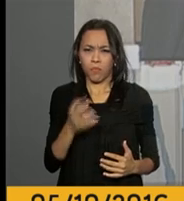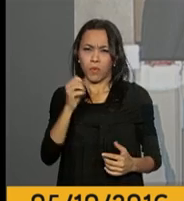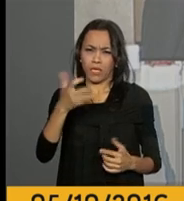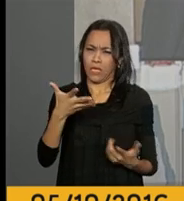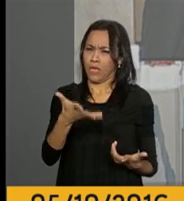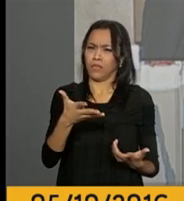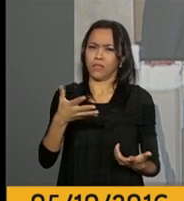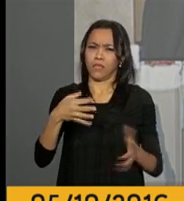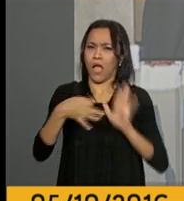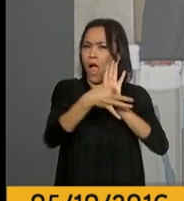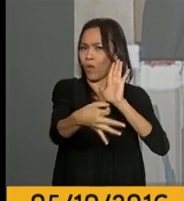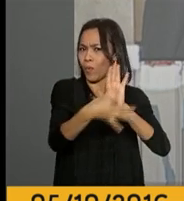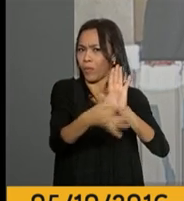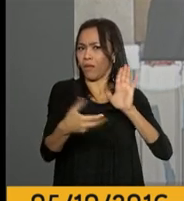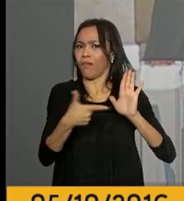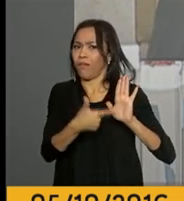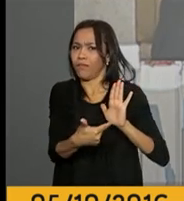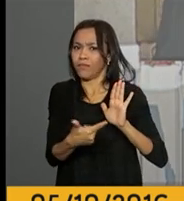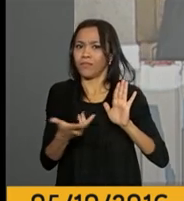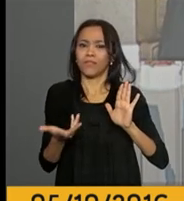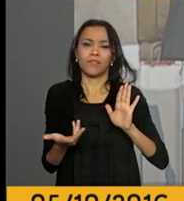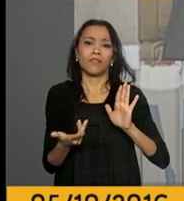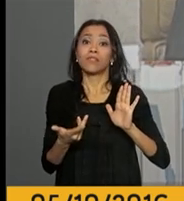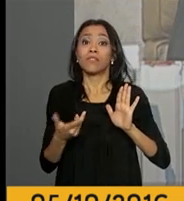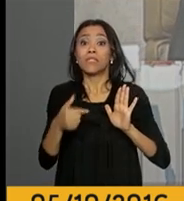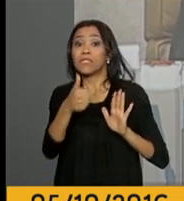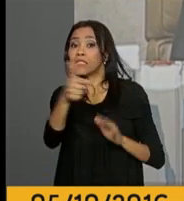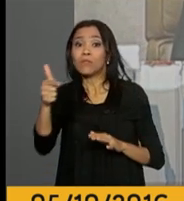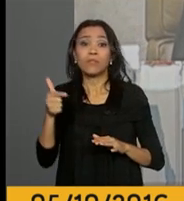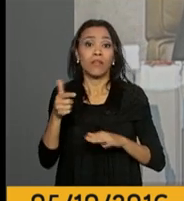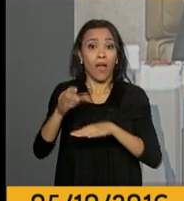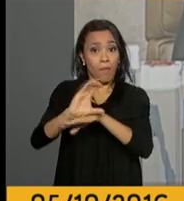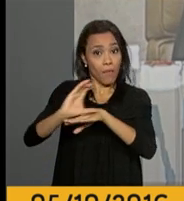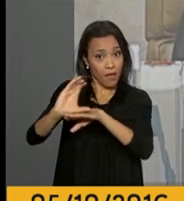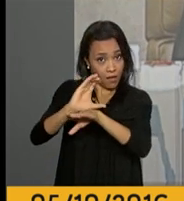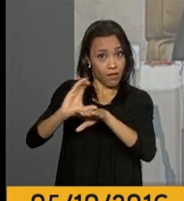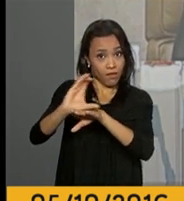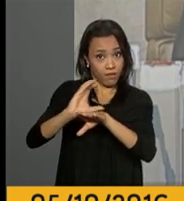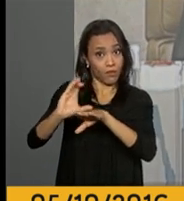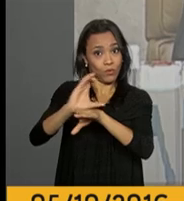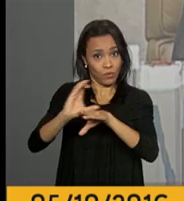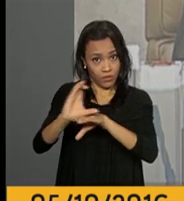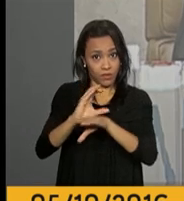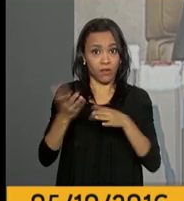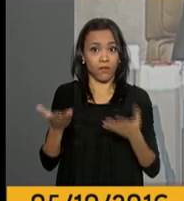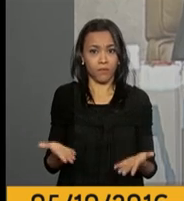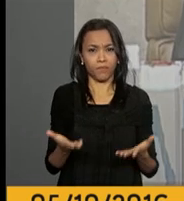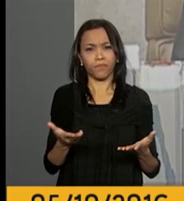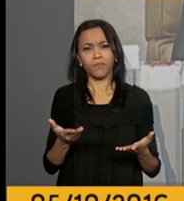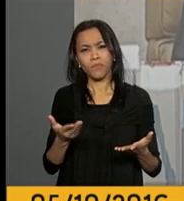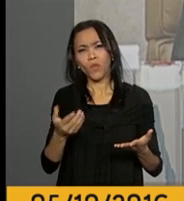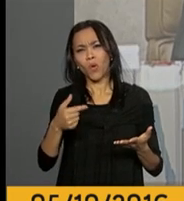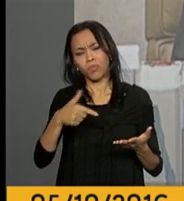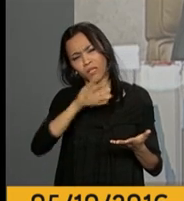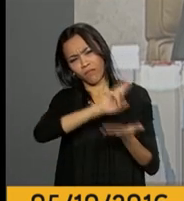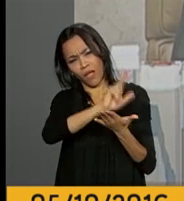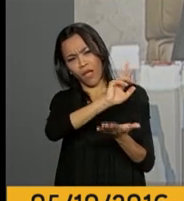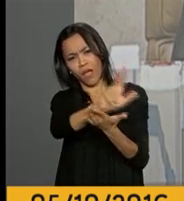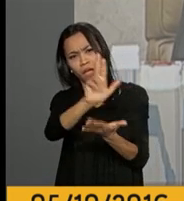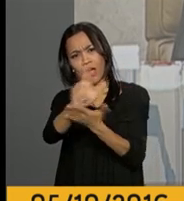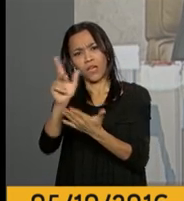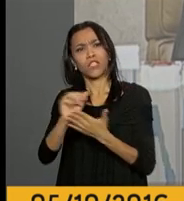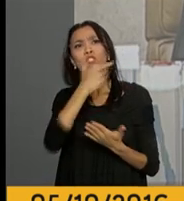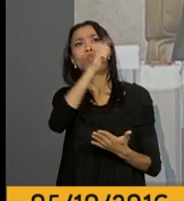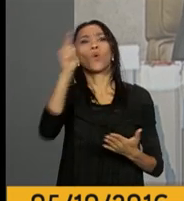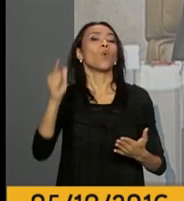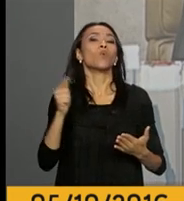porque Diferentemente até sem embargo da constitui não ser principiológica como são muitas das constituições de